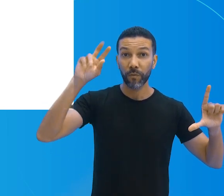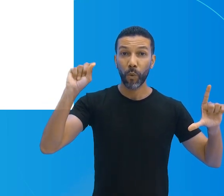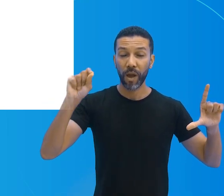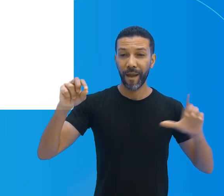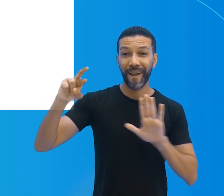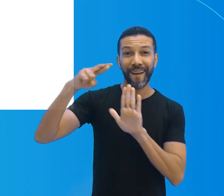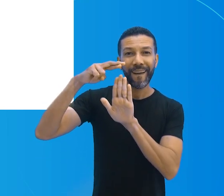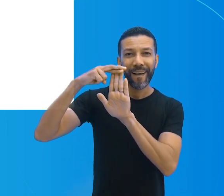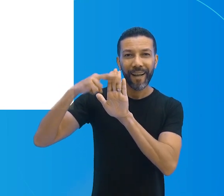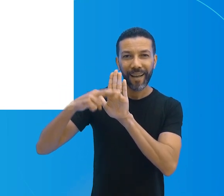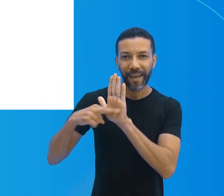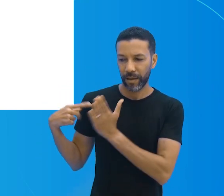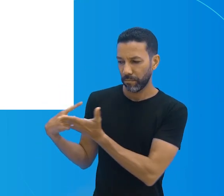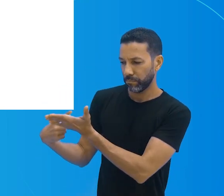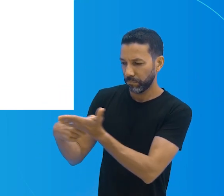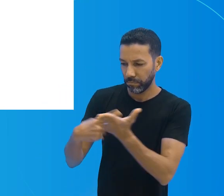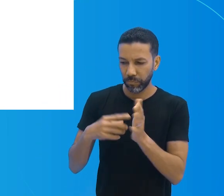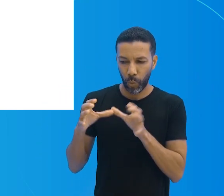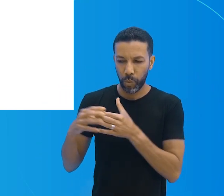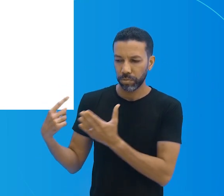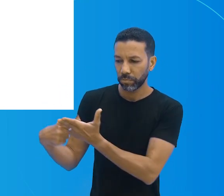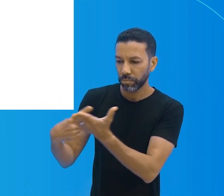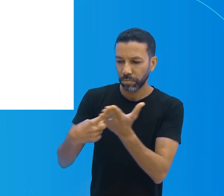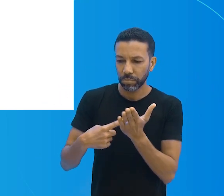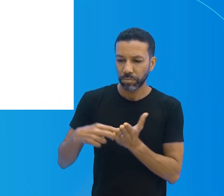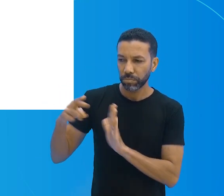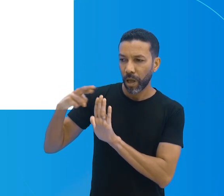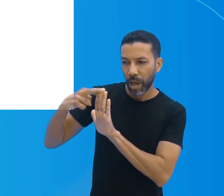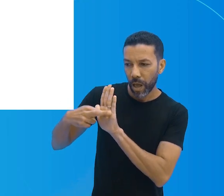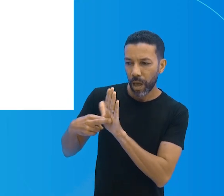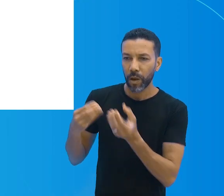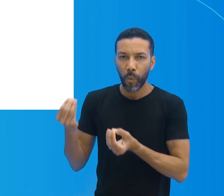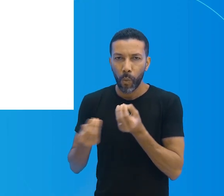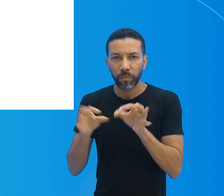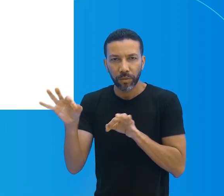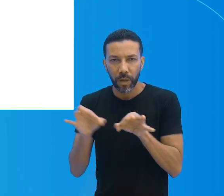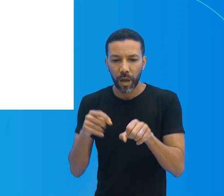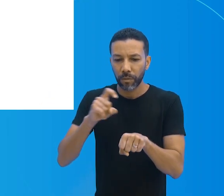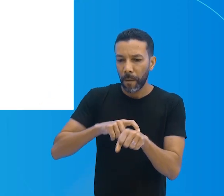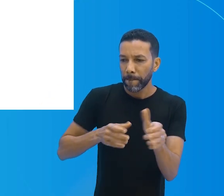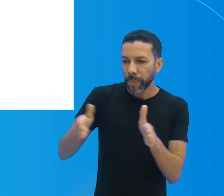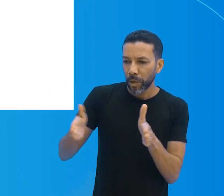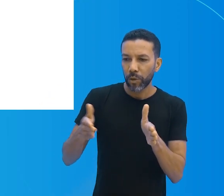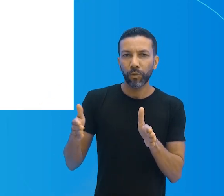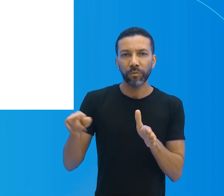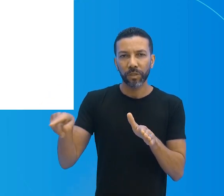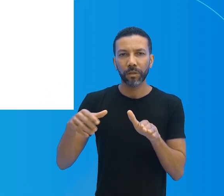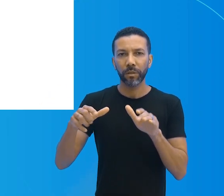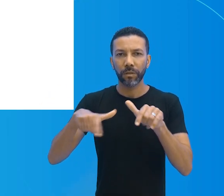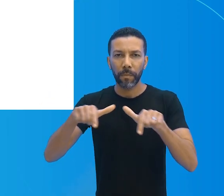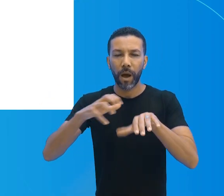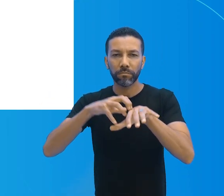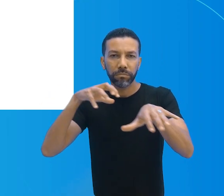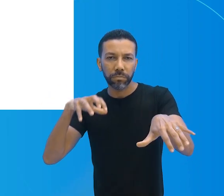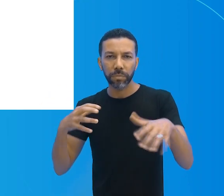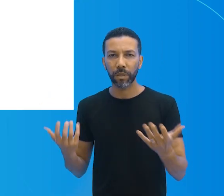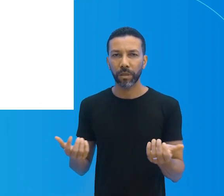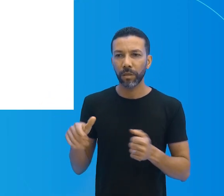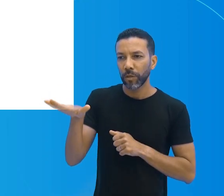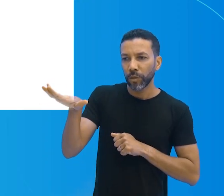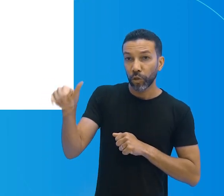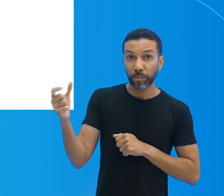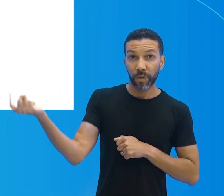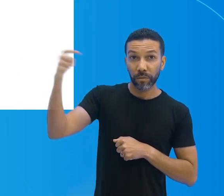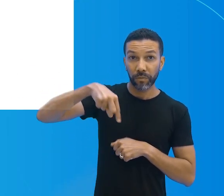sistema vai absorver essa informação, né? Qual é o período mínimo, né, para